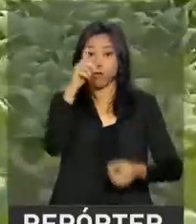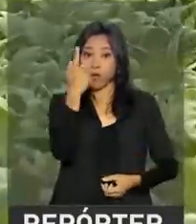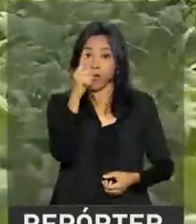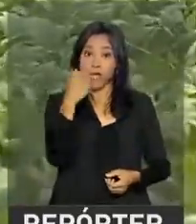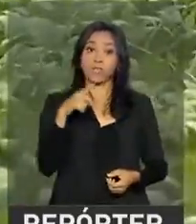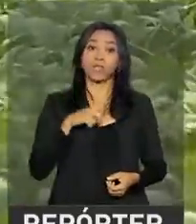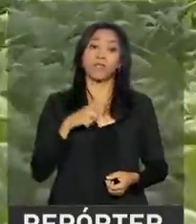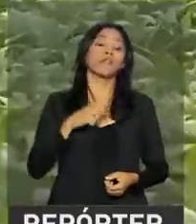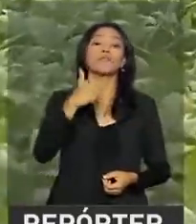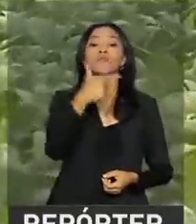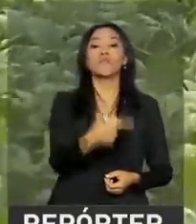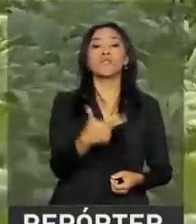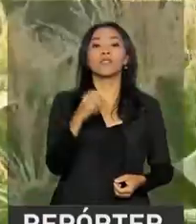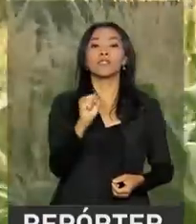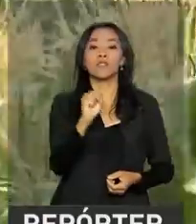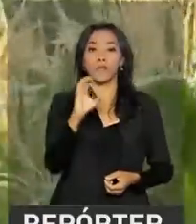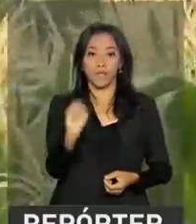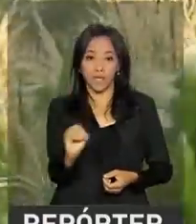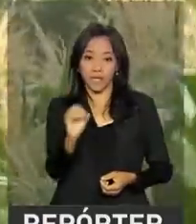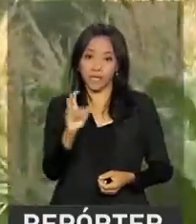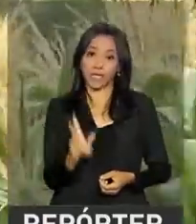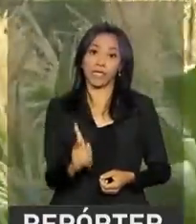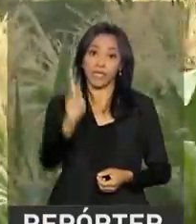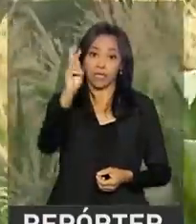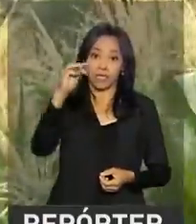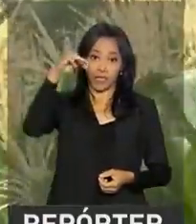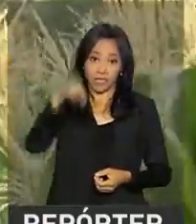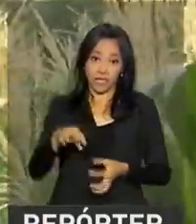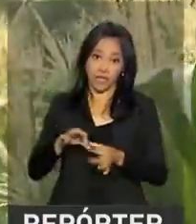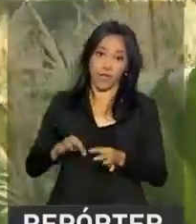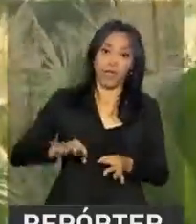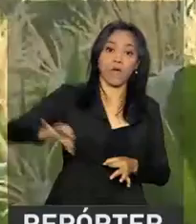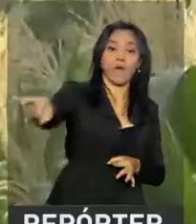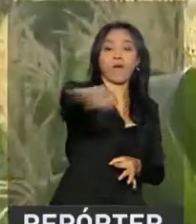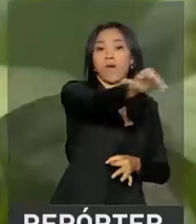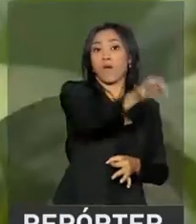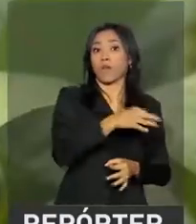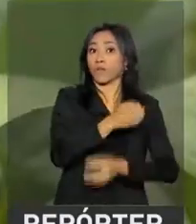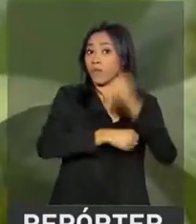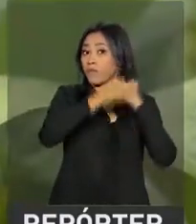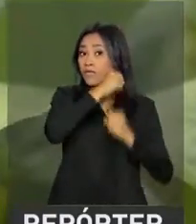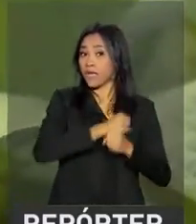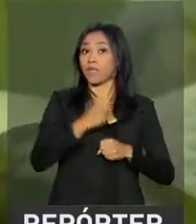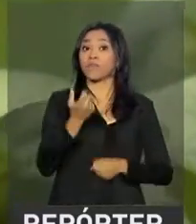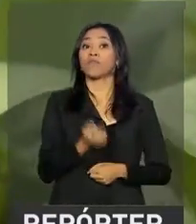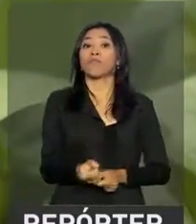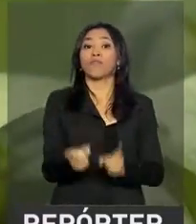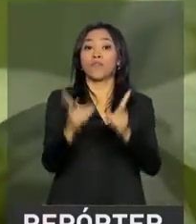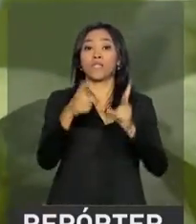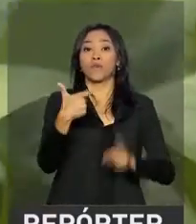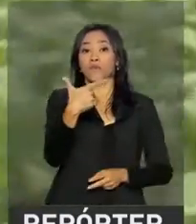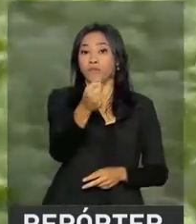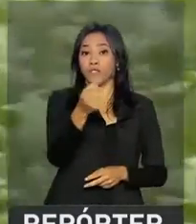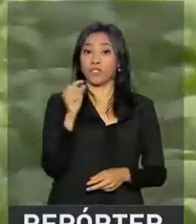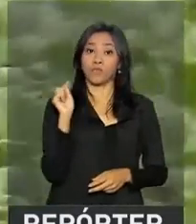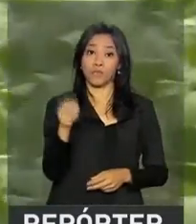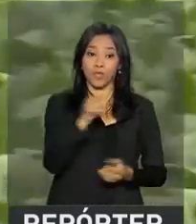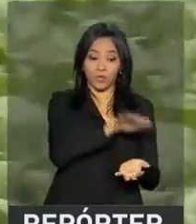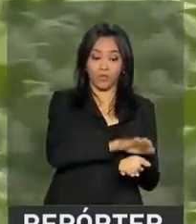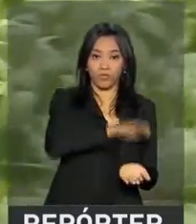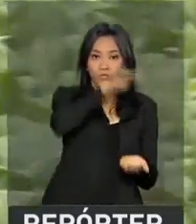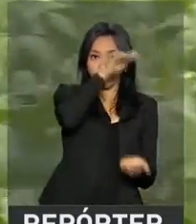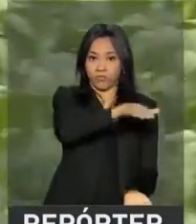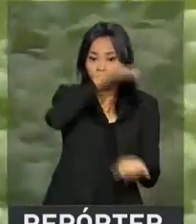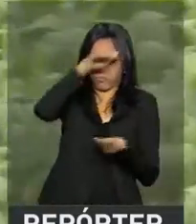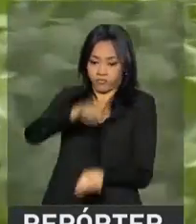280 hectares de terra. No ano passado, ele vendeu 20 mil sacas de milho, 12 mil sacas de soja e 4 mil sacas